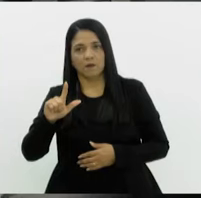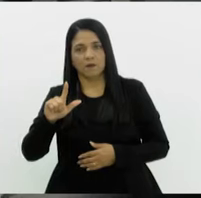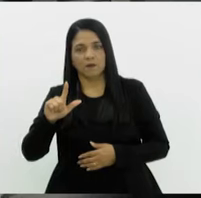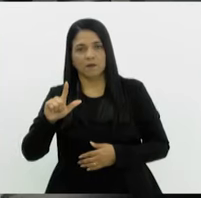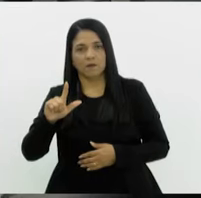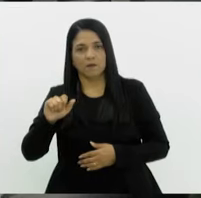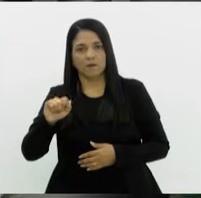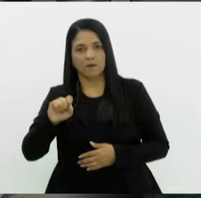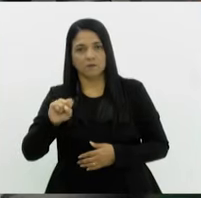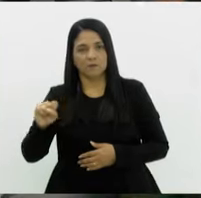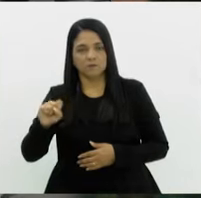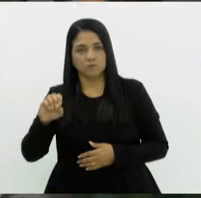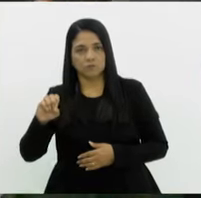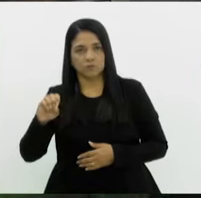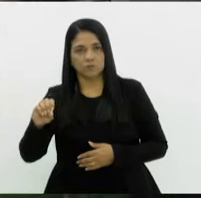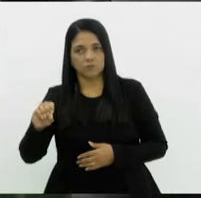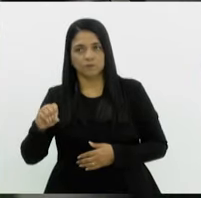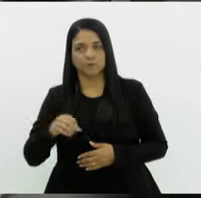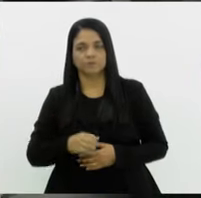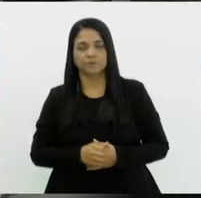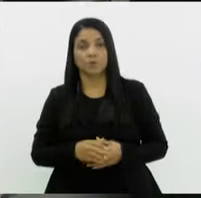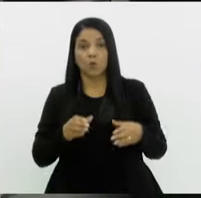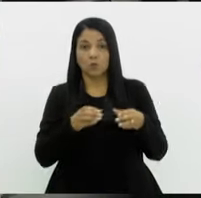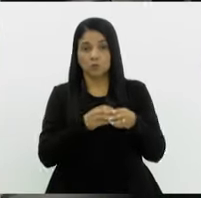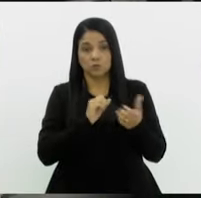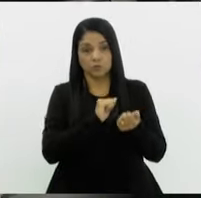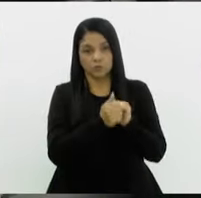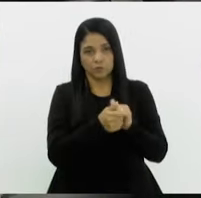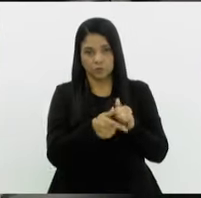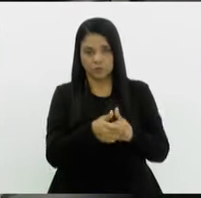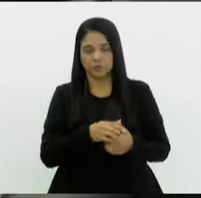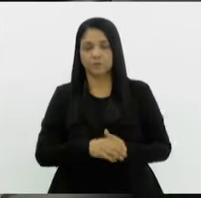por favor, Comissão de Esporte, Tiago.